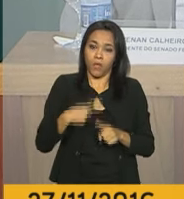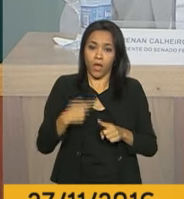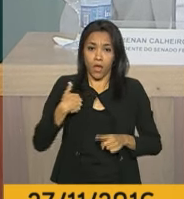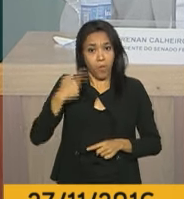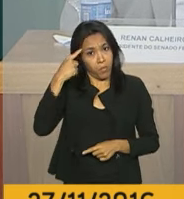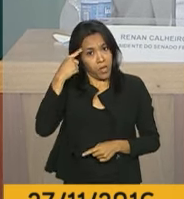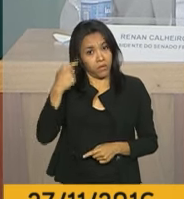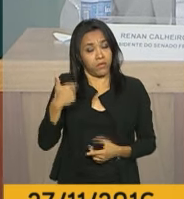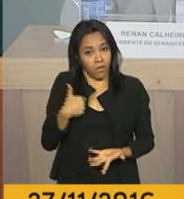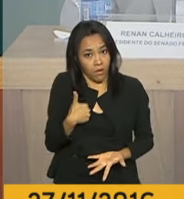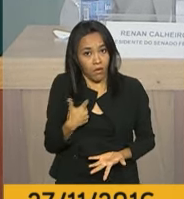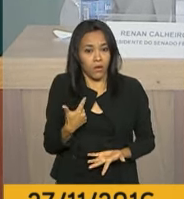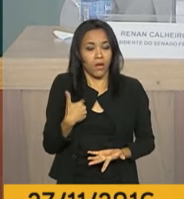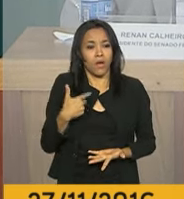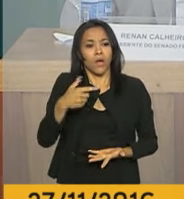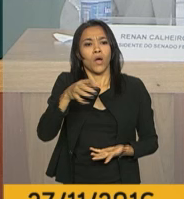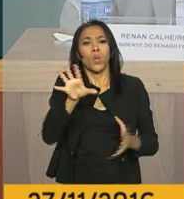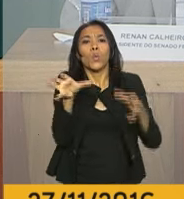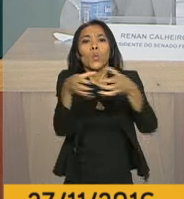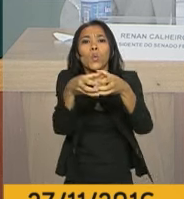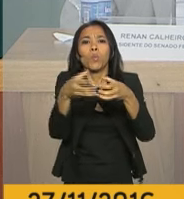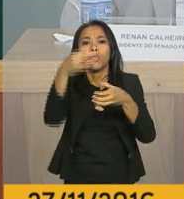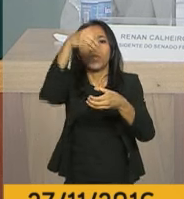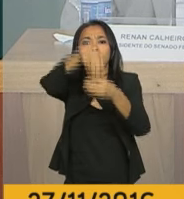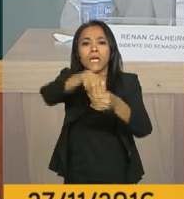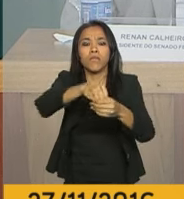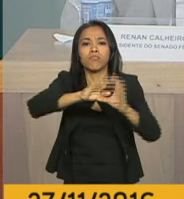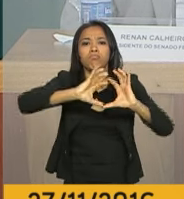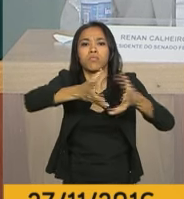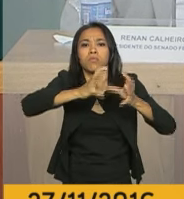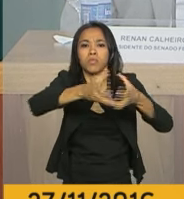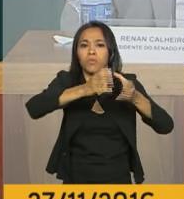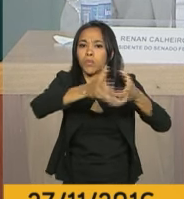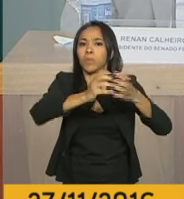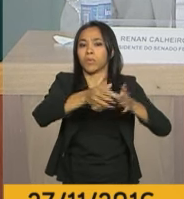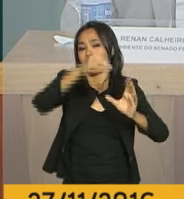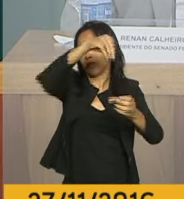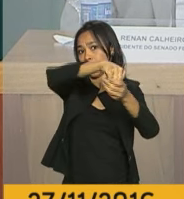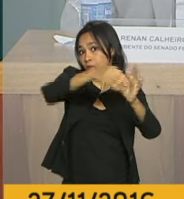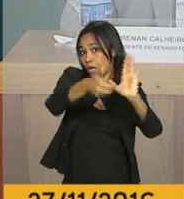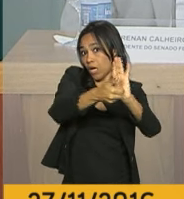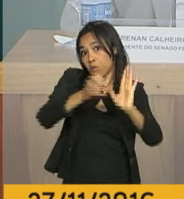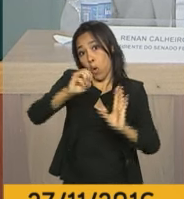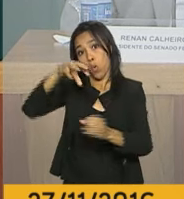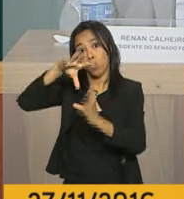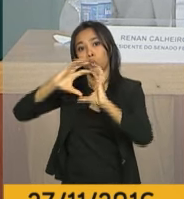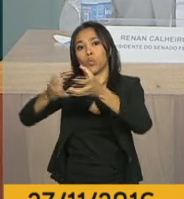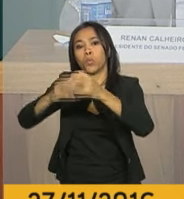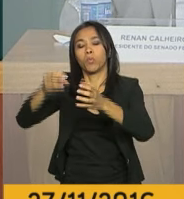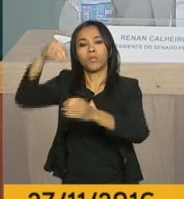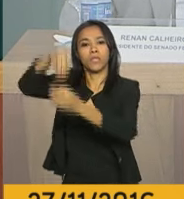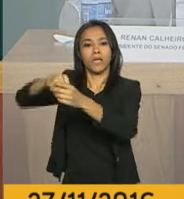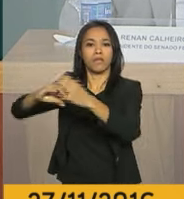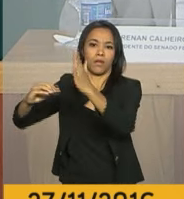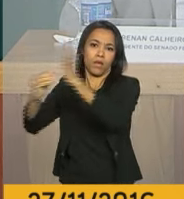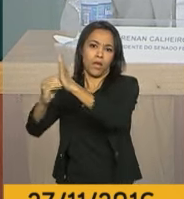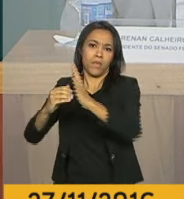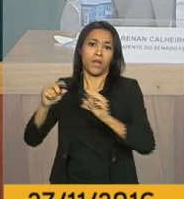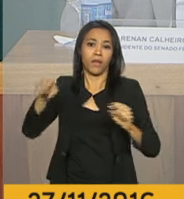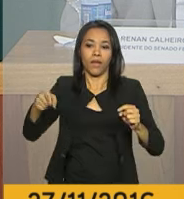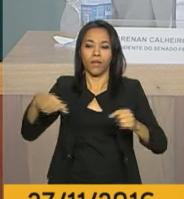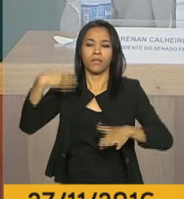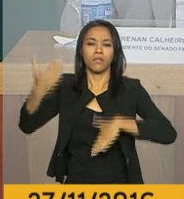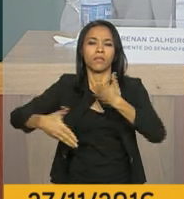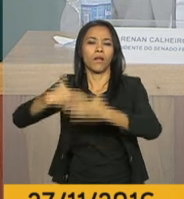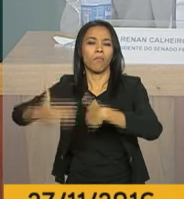desestimula qualquer movimento interno na Câmara dos Deputados ou no Senado Federal com vistas a fazer